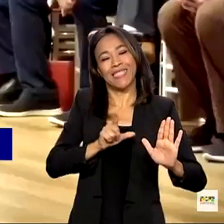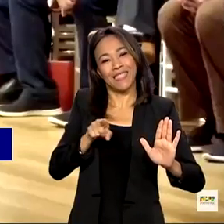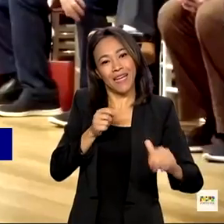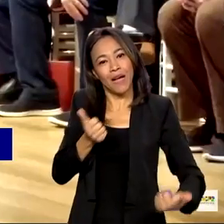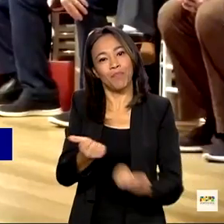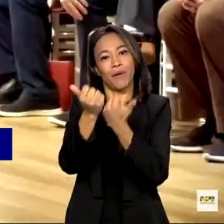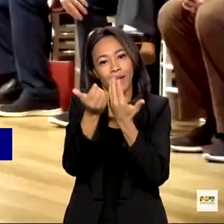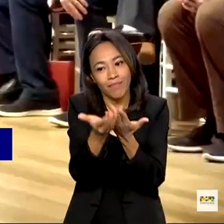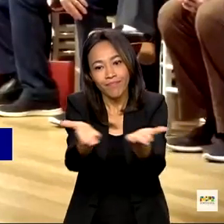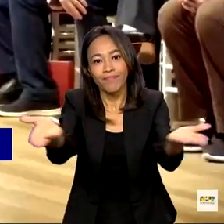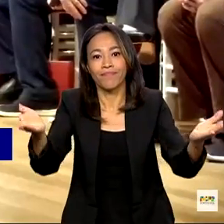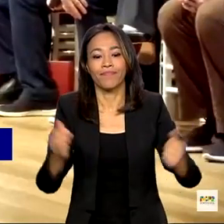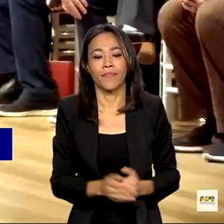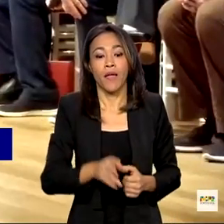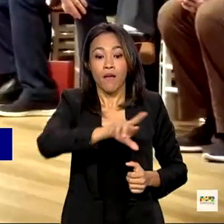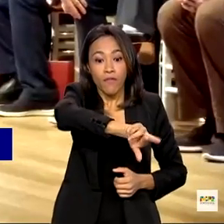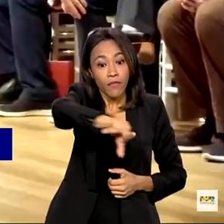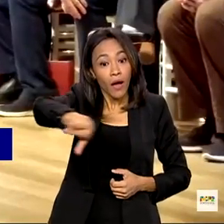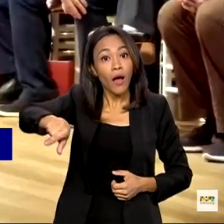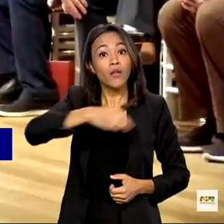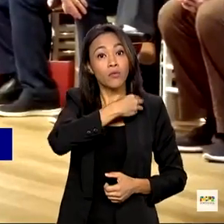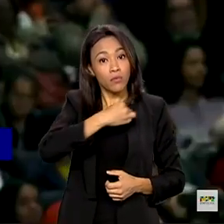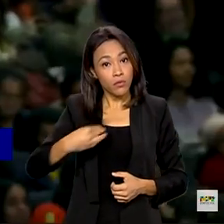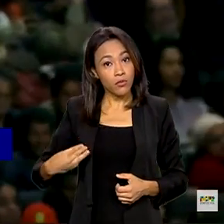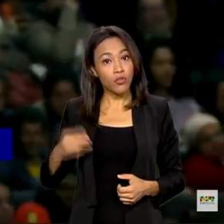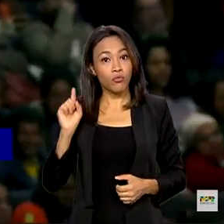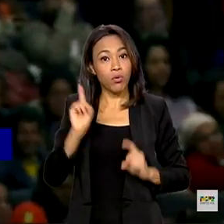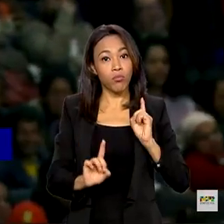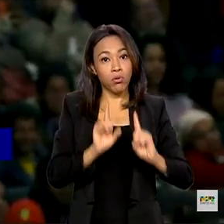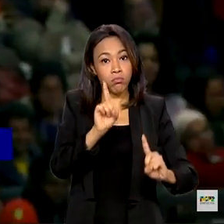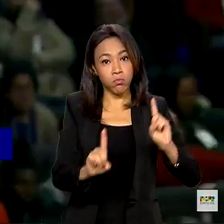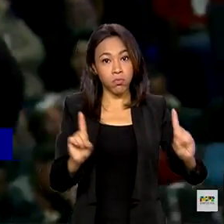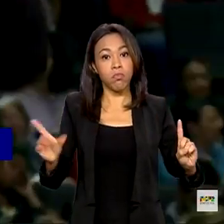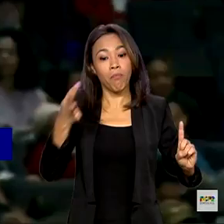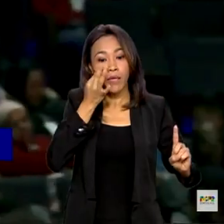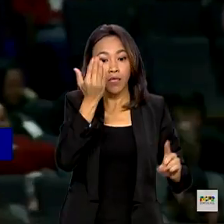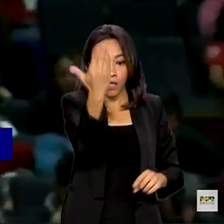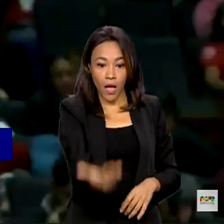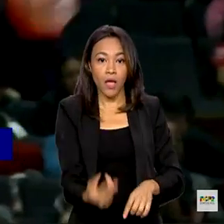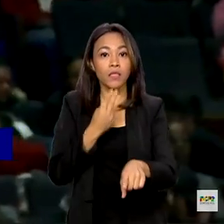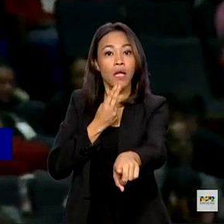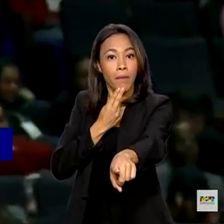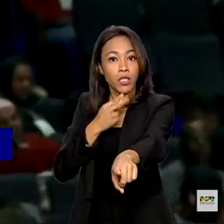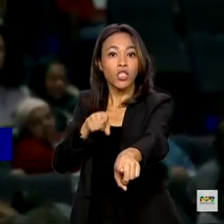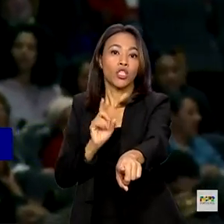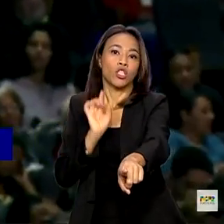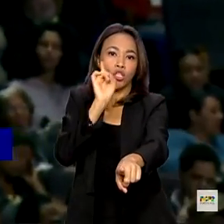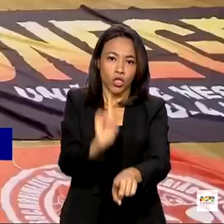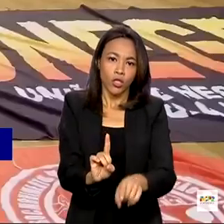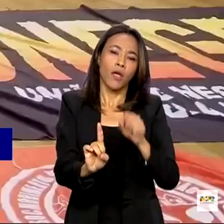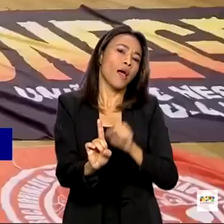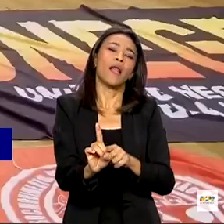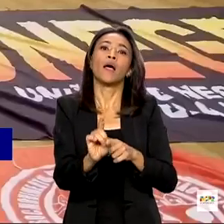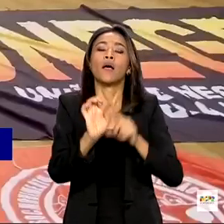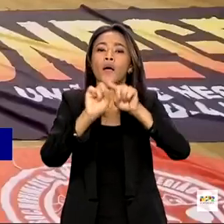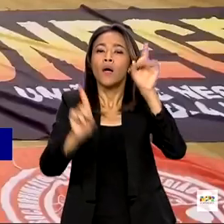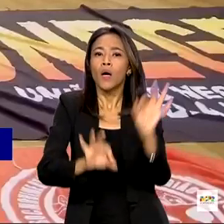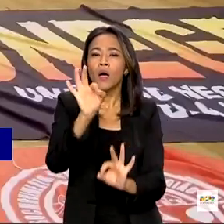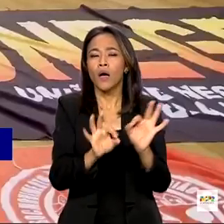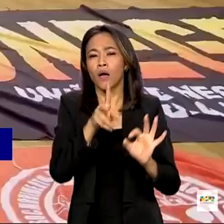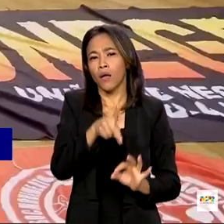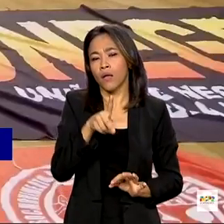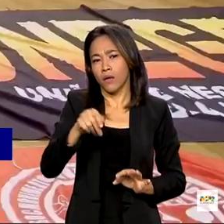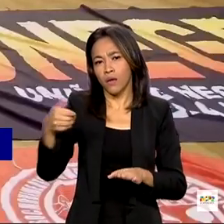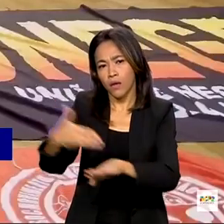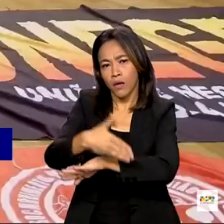ponta. Vários ministros estiveram presentes, entre eles Simone Tebet. Segundo ela, com o PPA